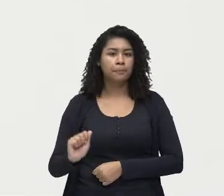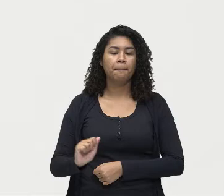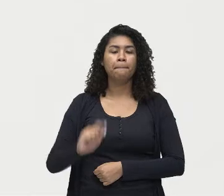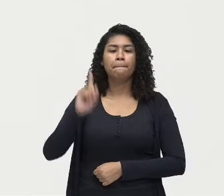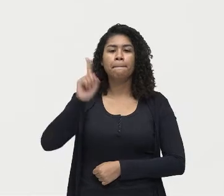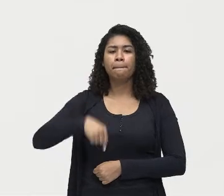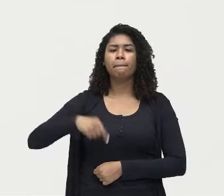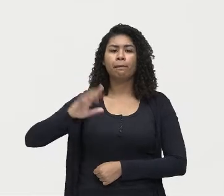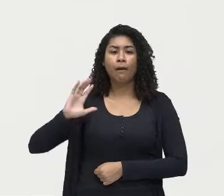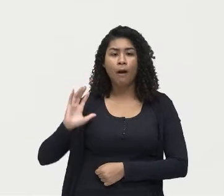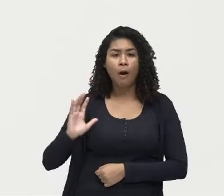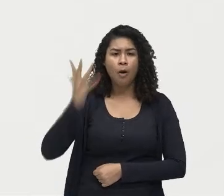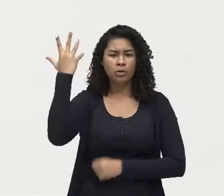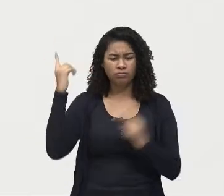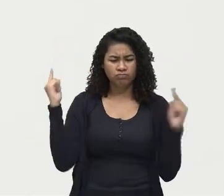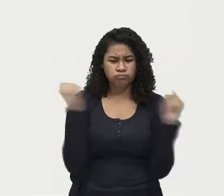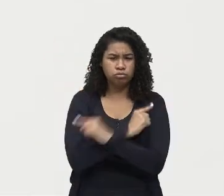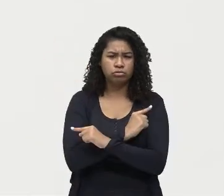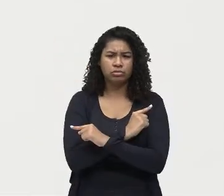fato contrário.